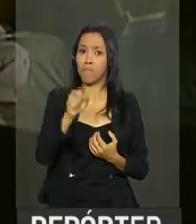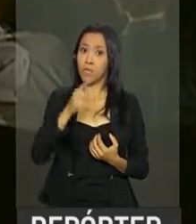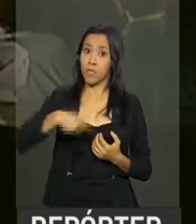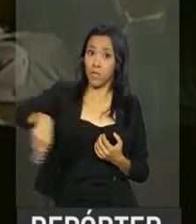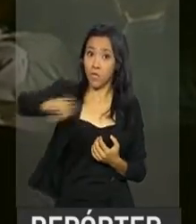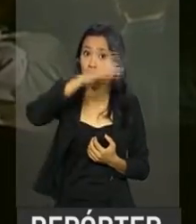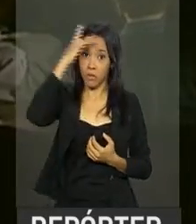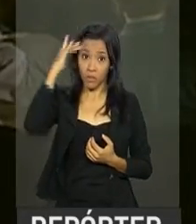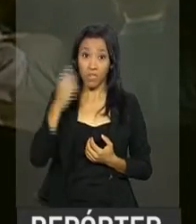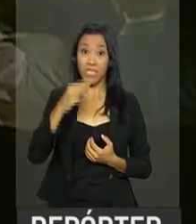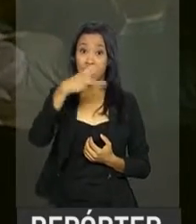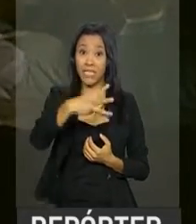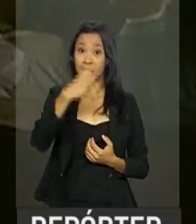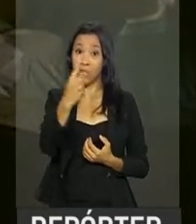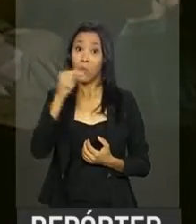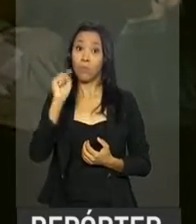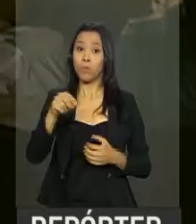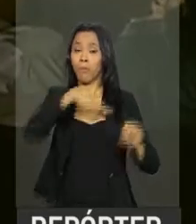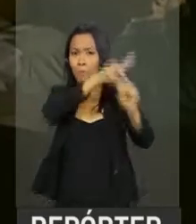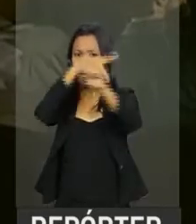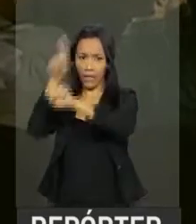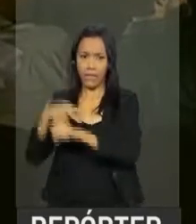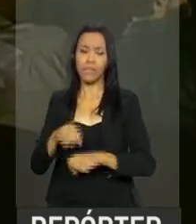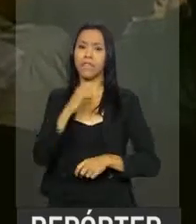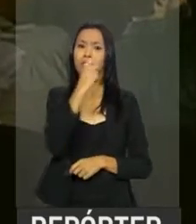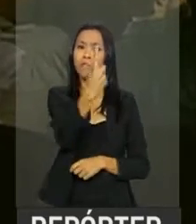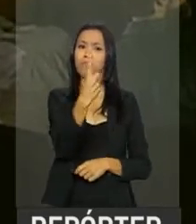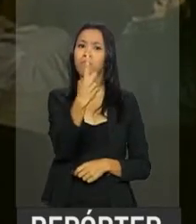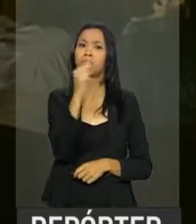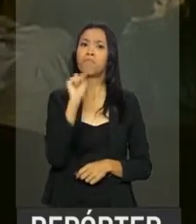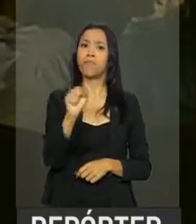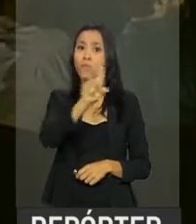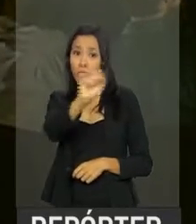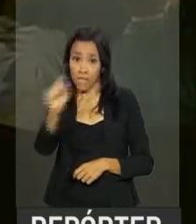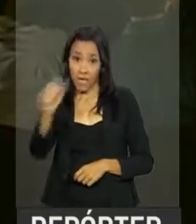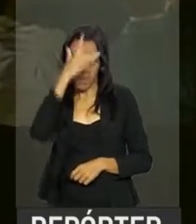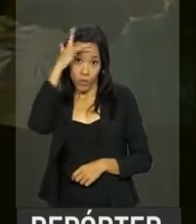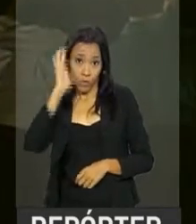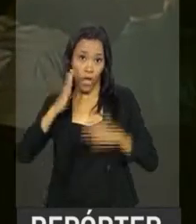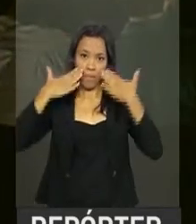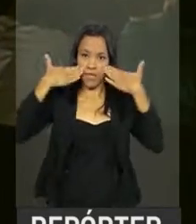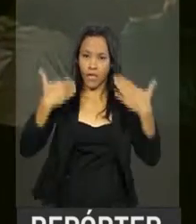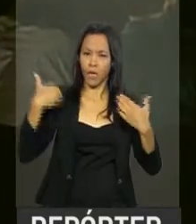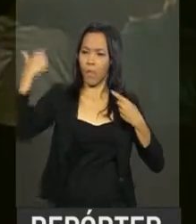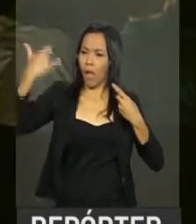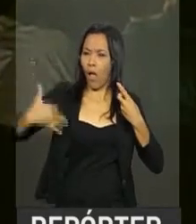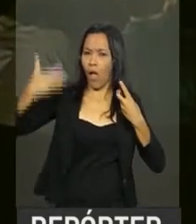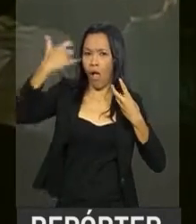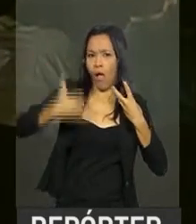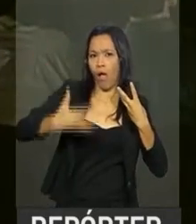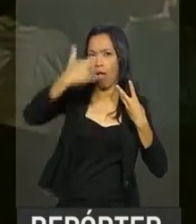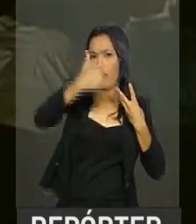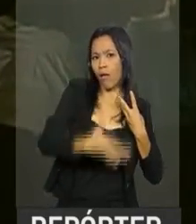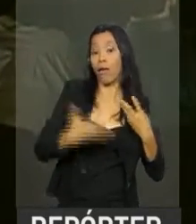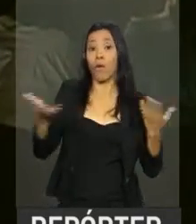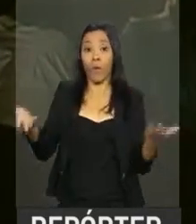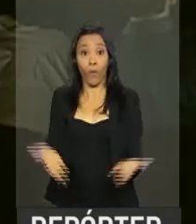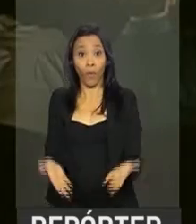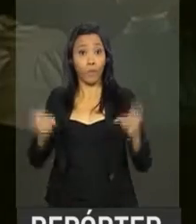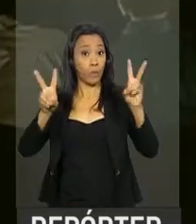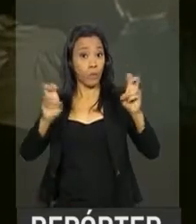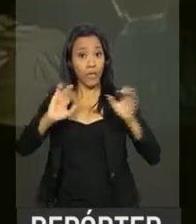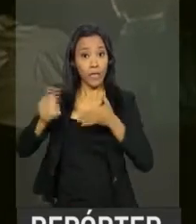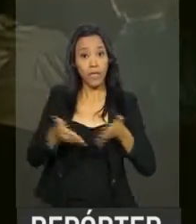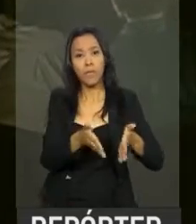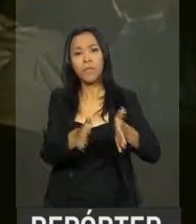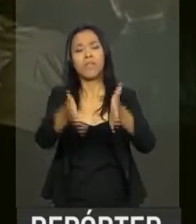31 mil países e 1.100 expositores. Este ano, o tema da exposição é Caminhos para uma Indústria